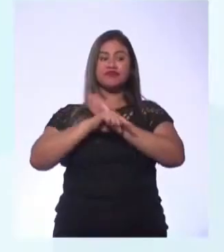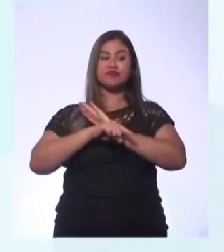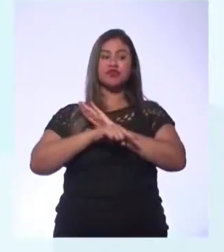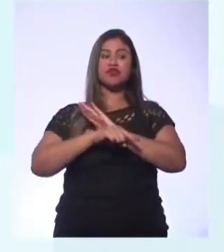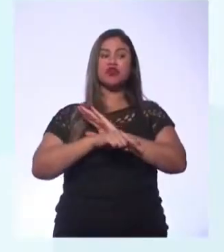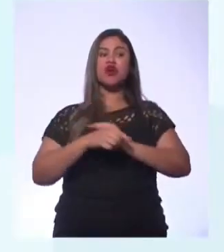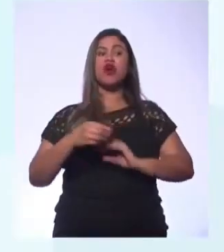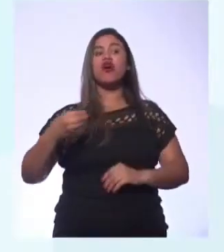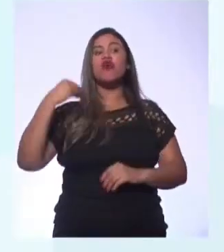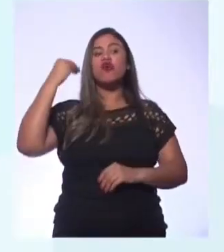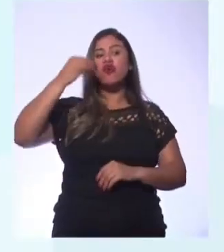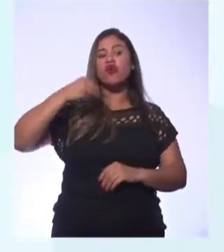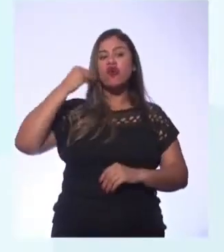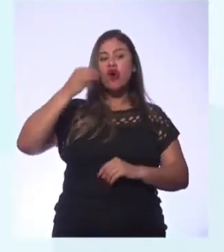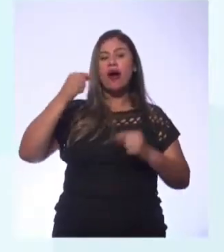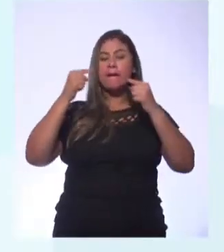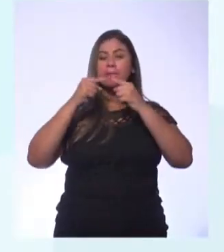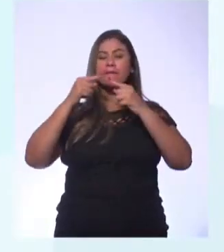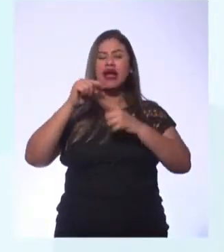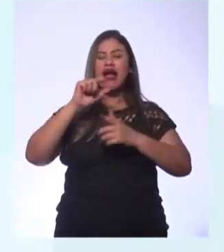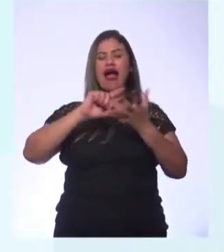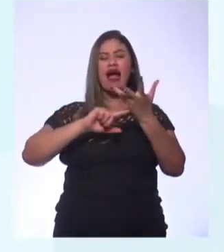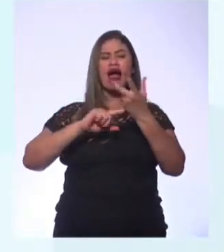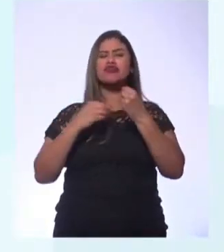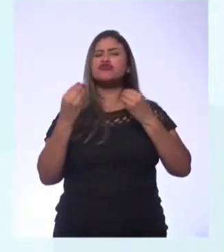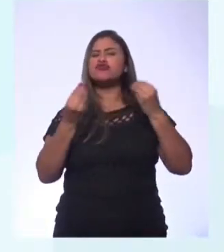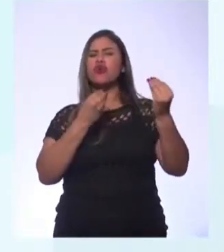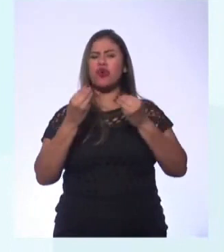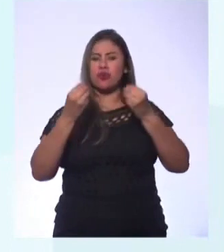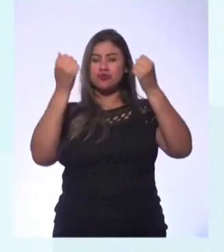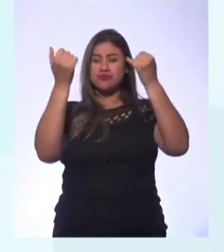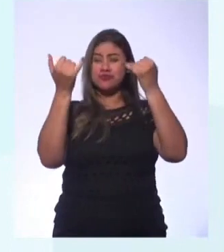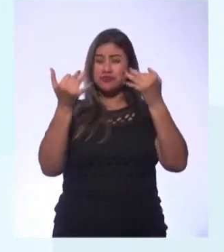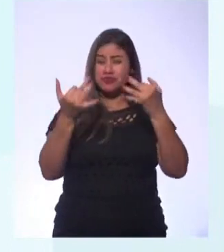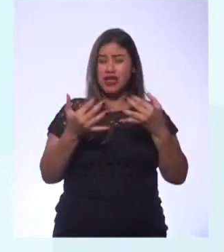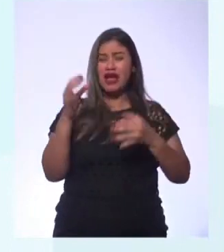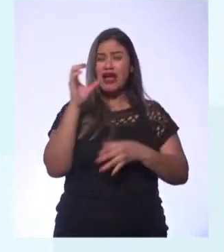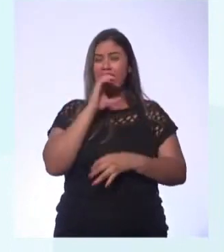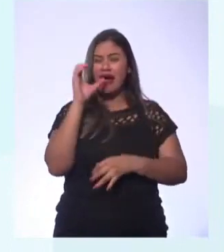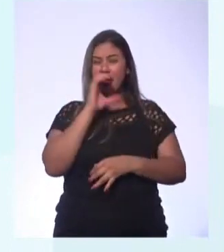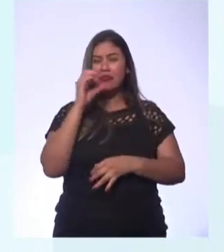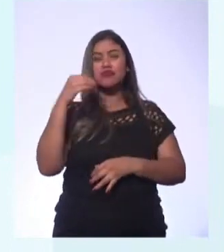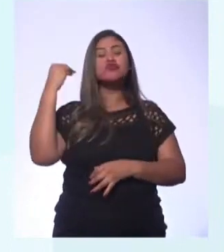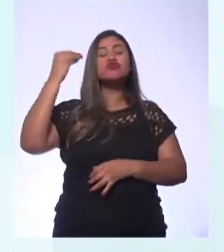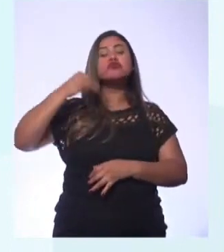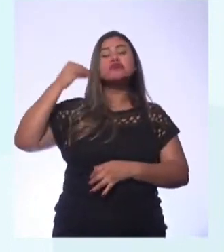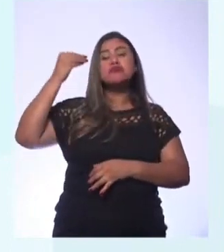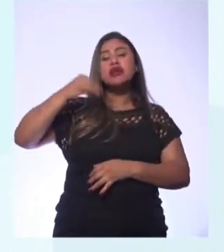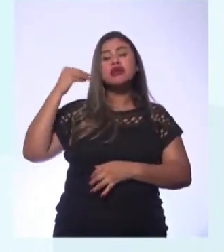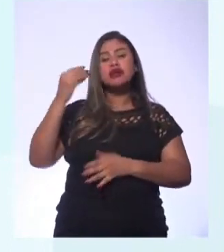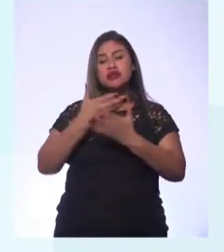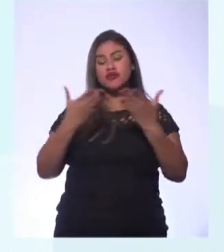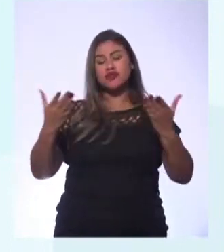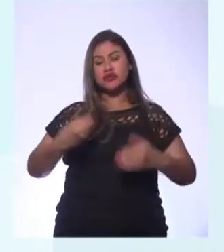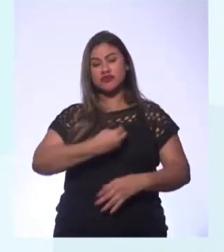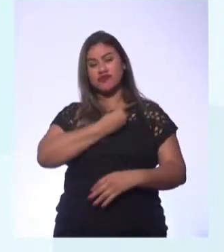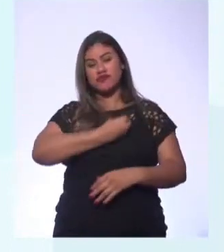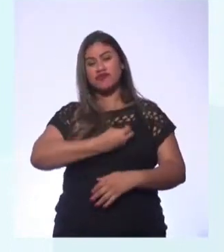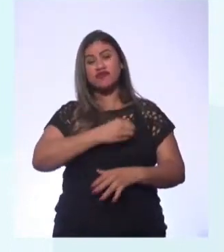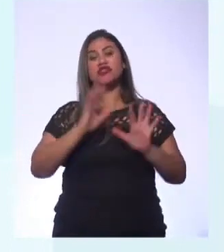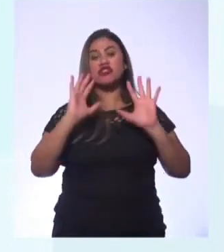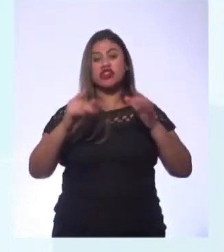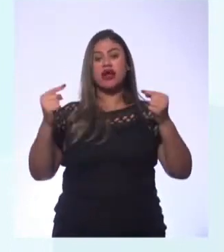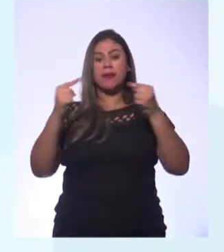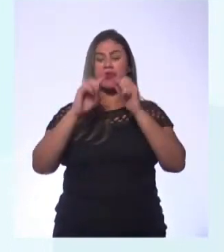o que é vivência ou imersão em arte? Comentem aqui com a gente rapidinho alguma experiência da qual vocês tenham participado aí